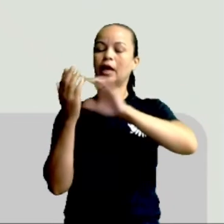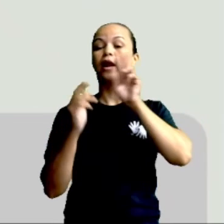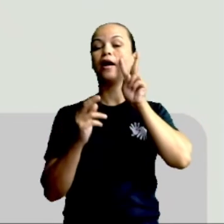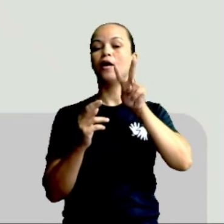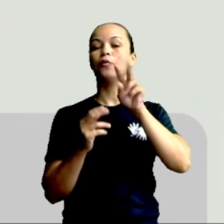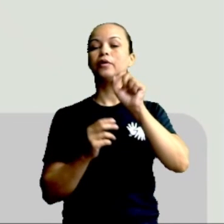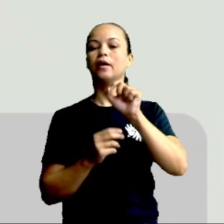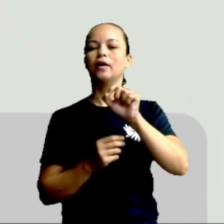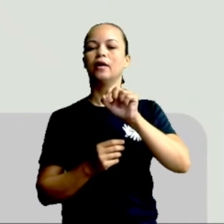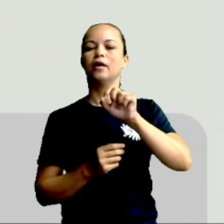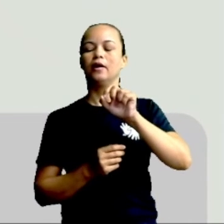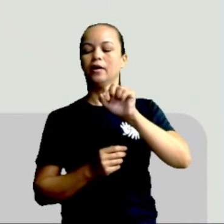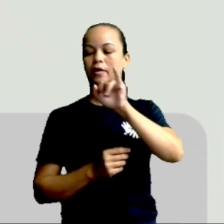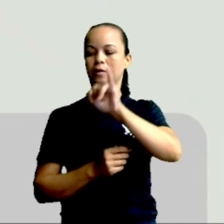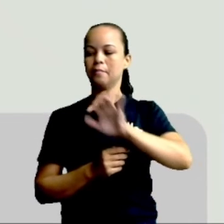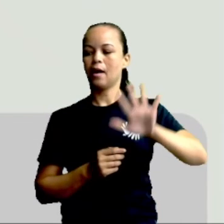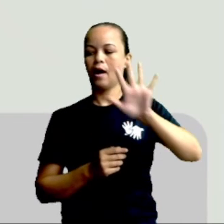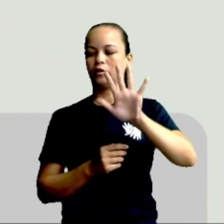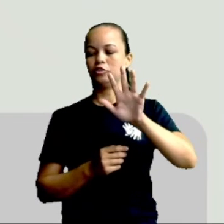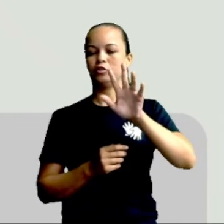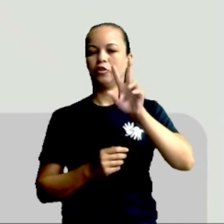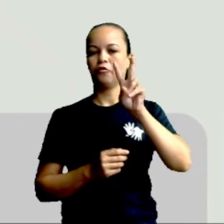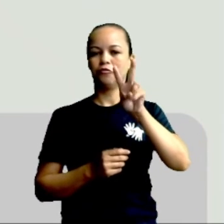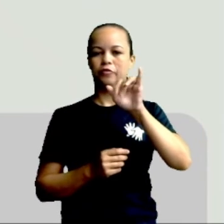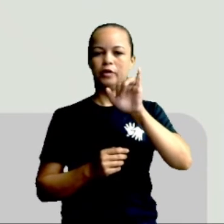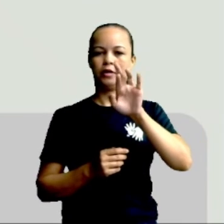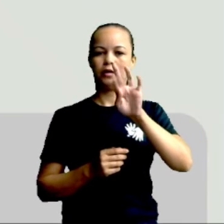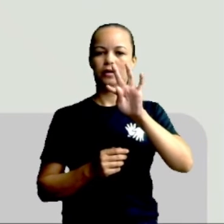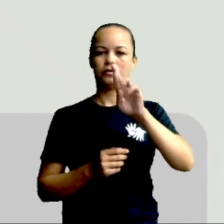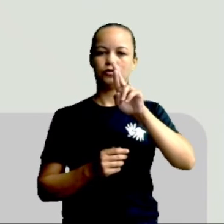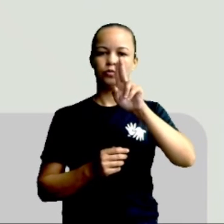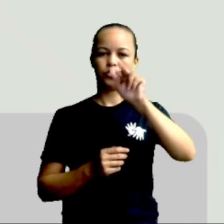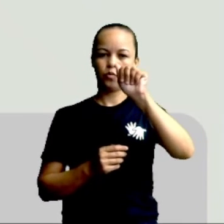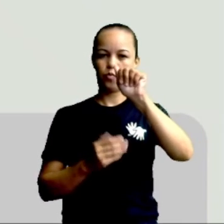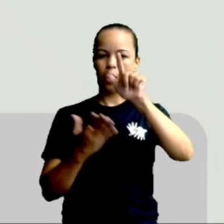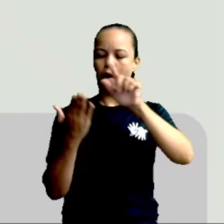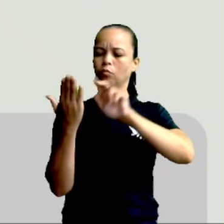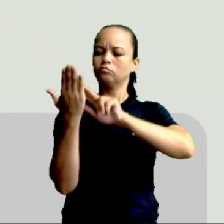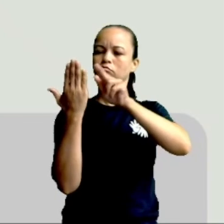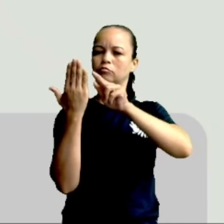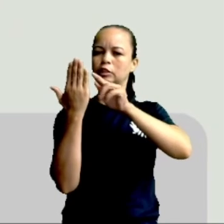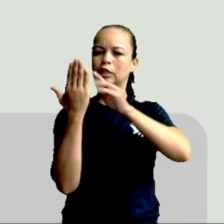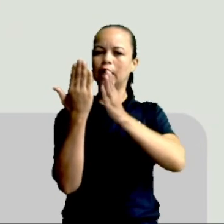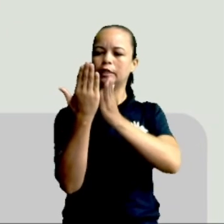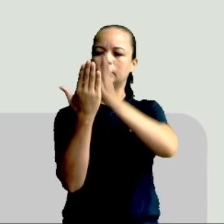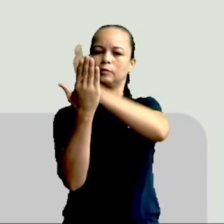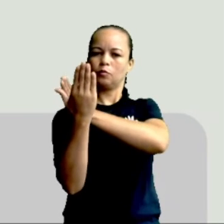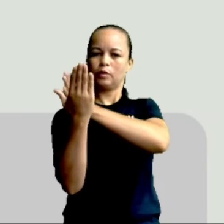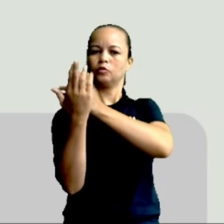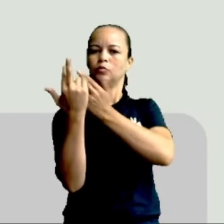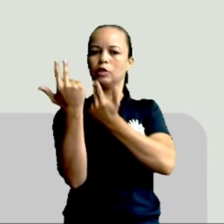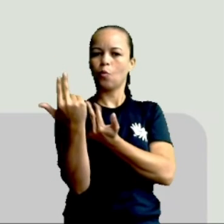virtual, direita e sempre do mesmo tamanho. Ok?